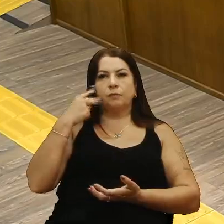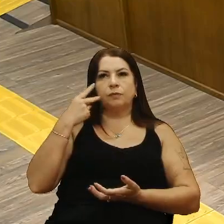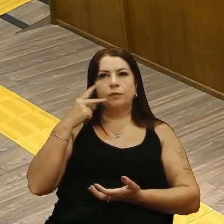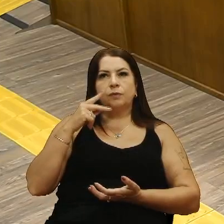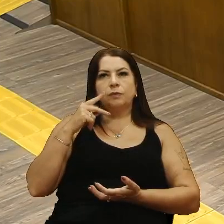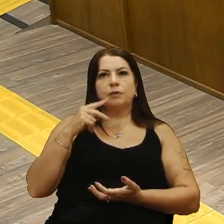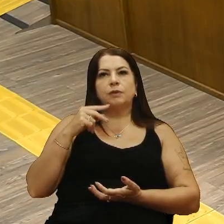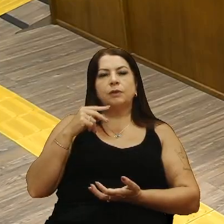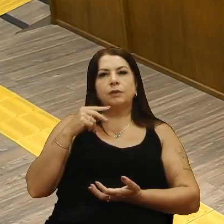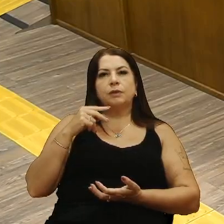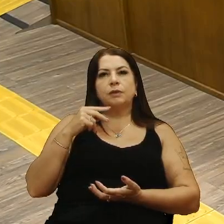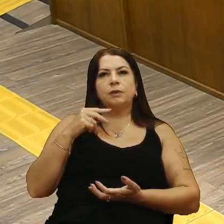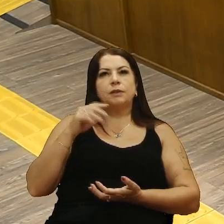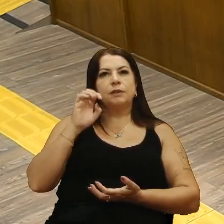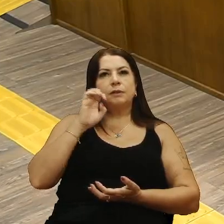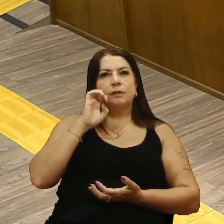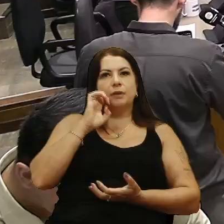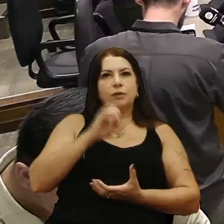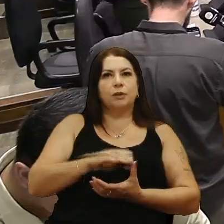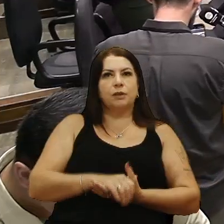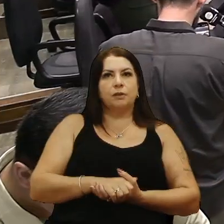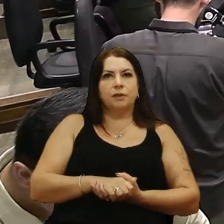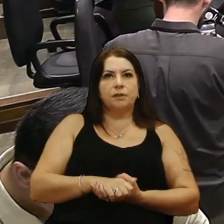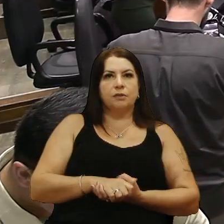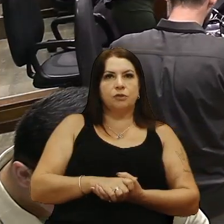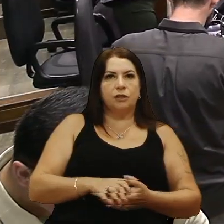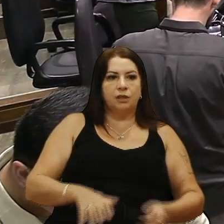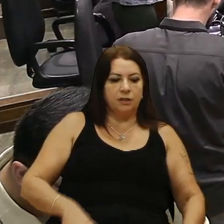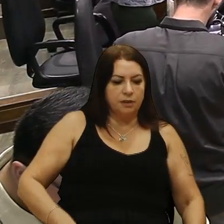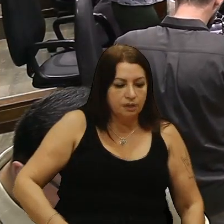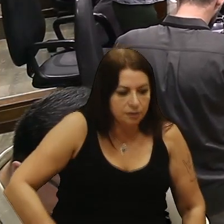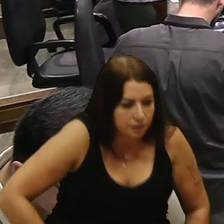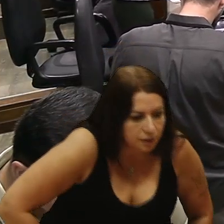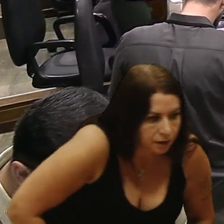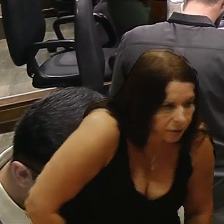Escrita a vereadora Estela Balardim.